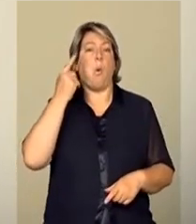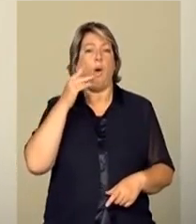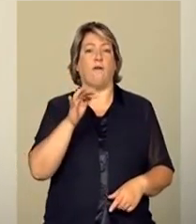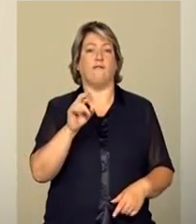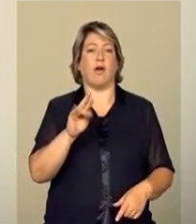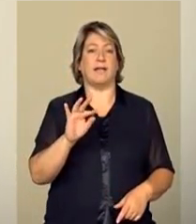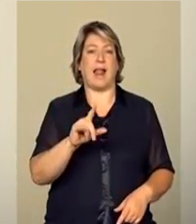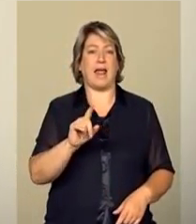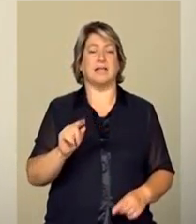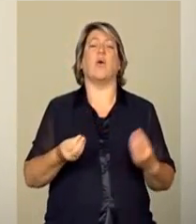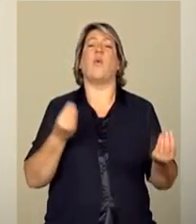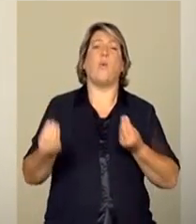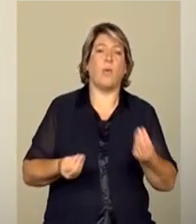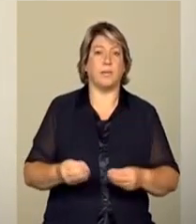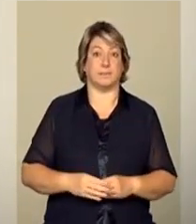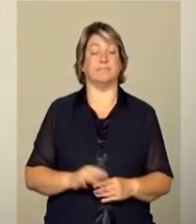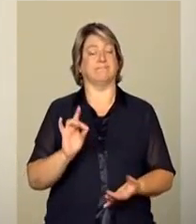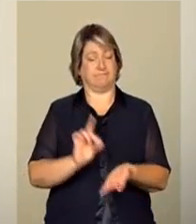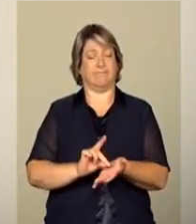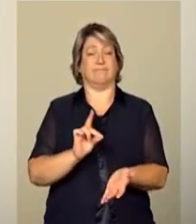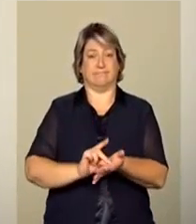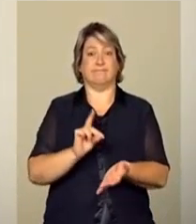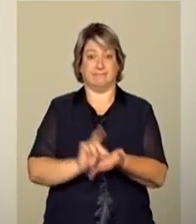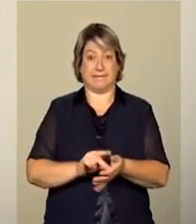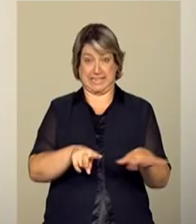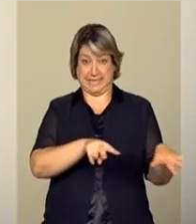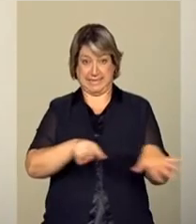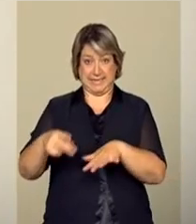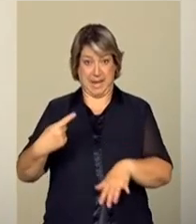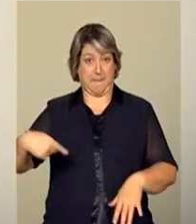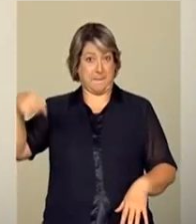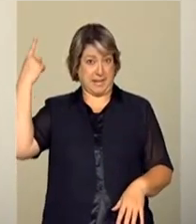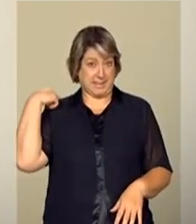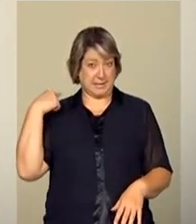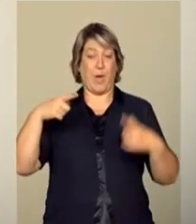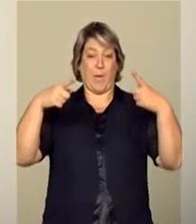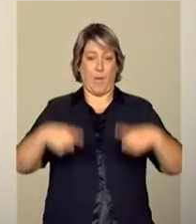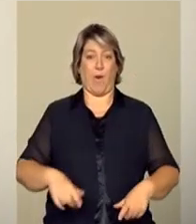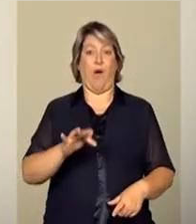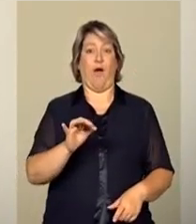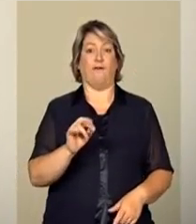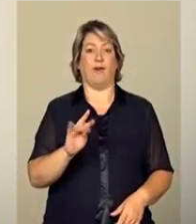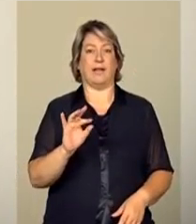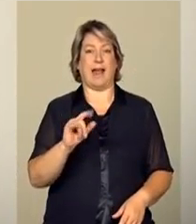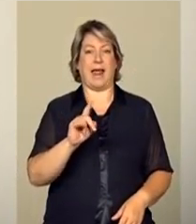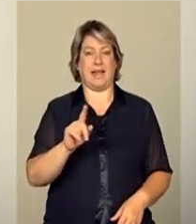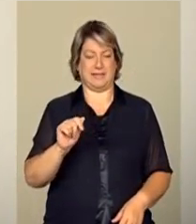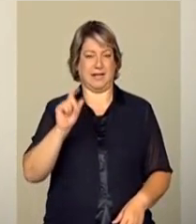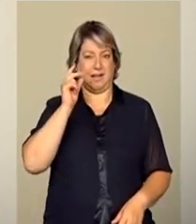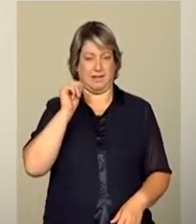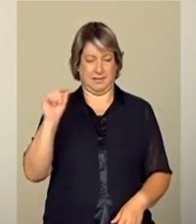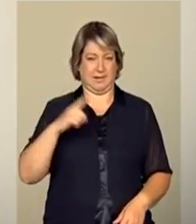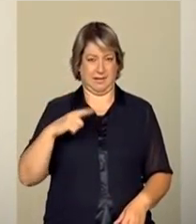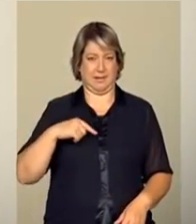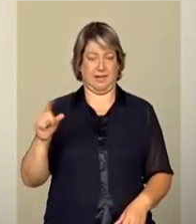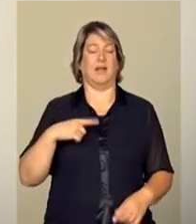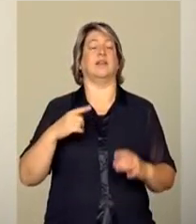pra gente sobre essa reunião éd passada lá em Fortaleza no dia 2 de abril nós